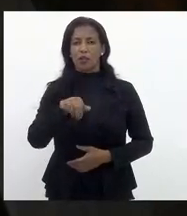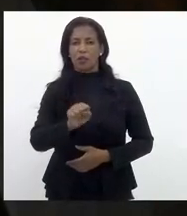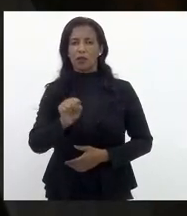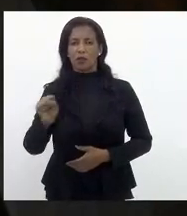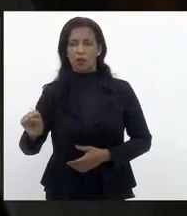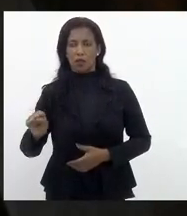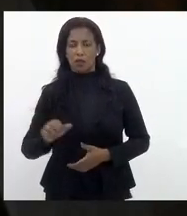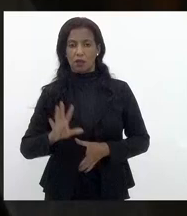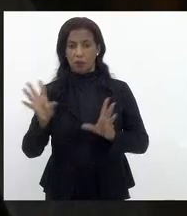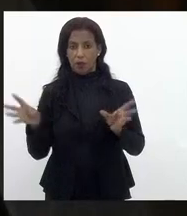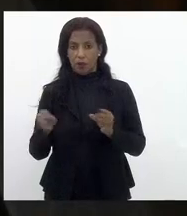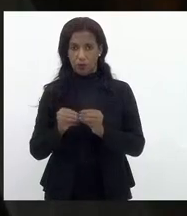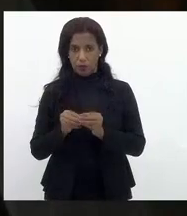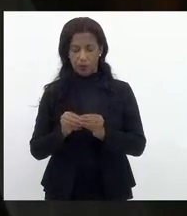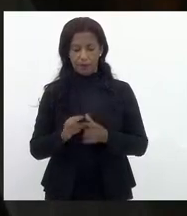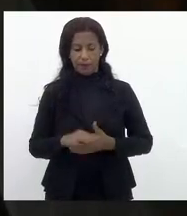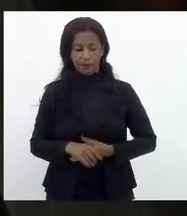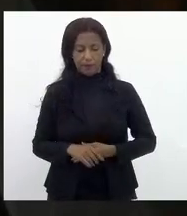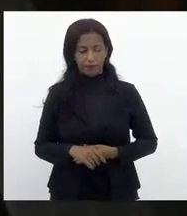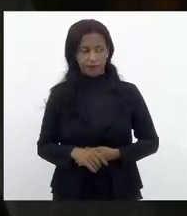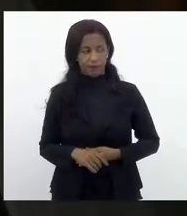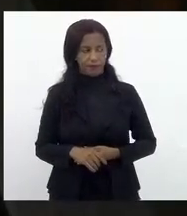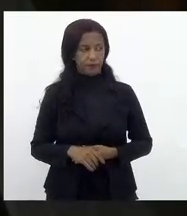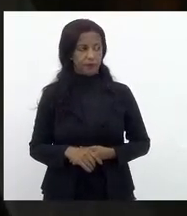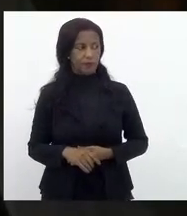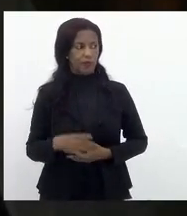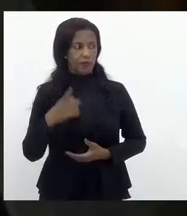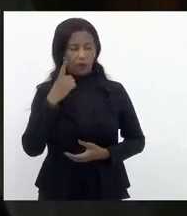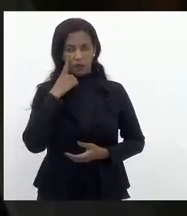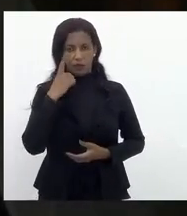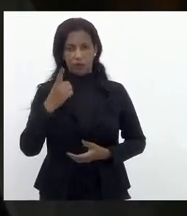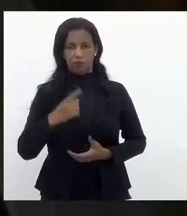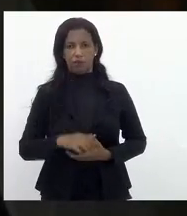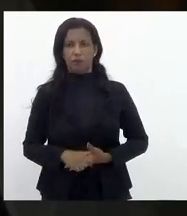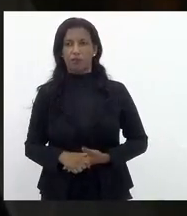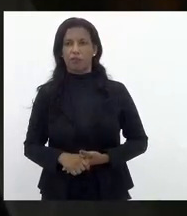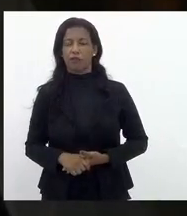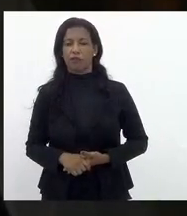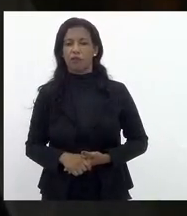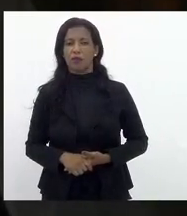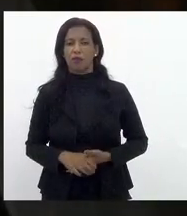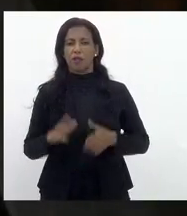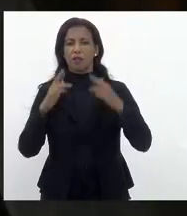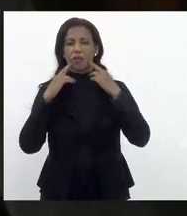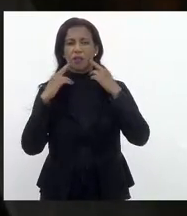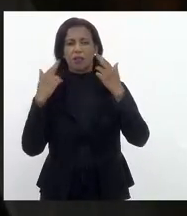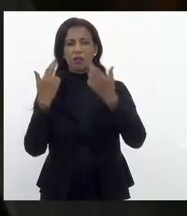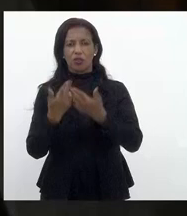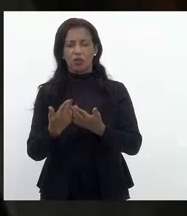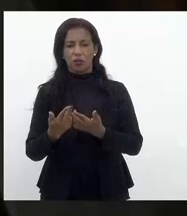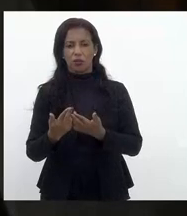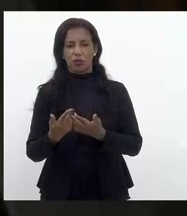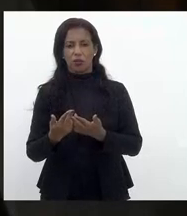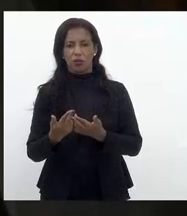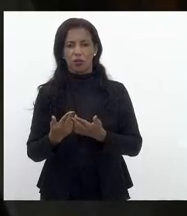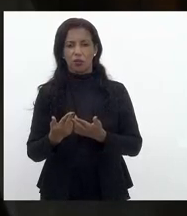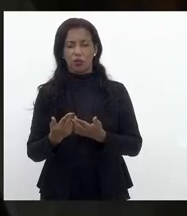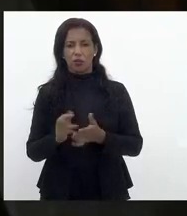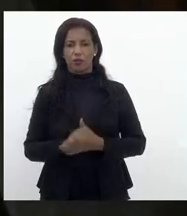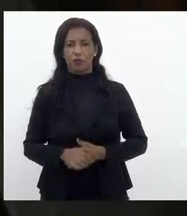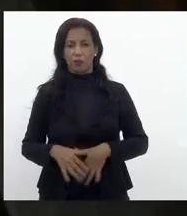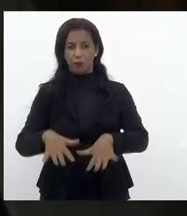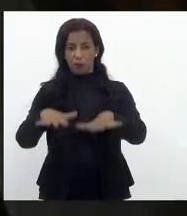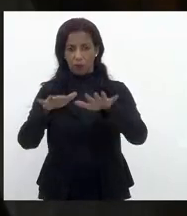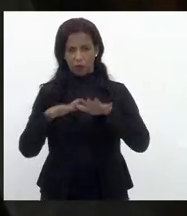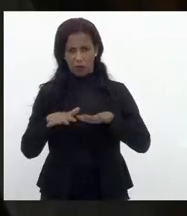então para concluir seu presente eu vejo que as audiências públicas são